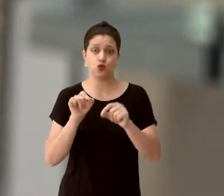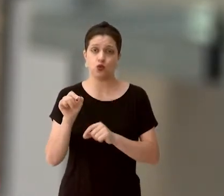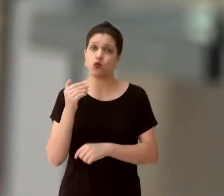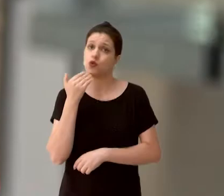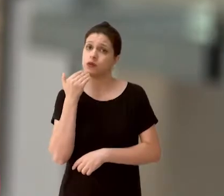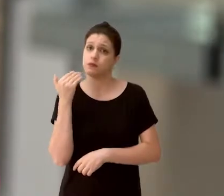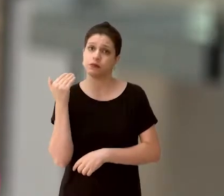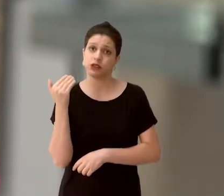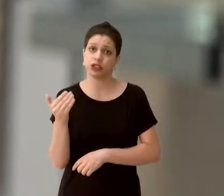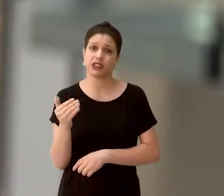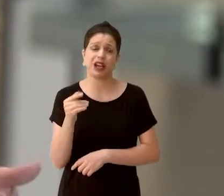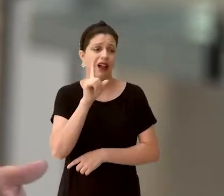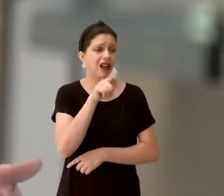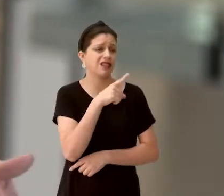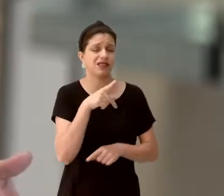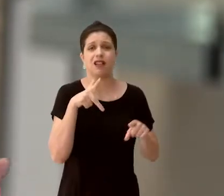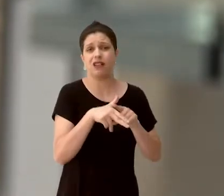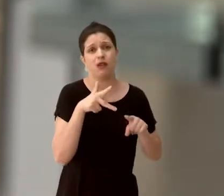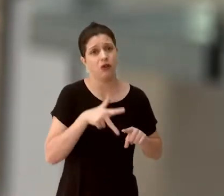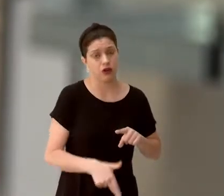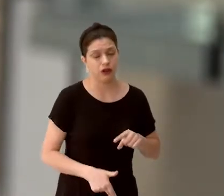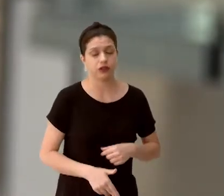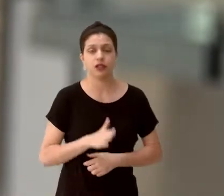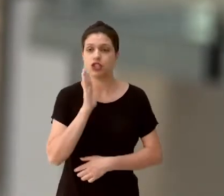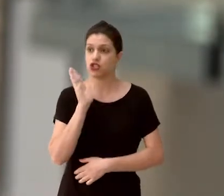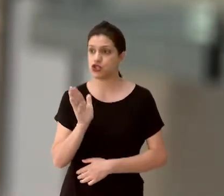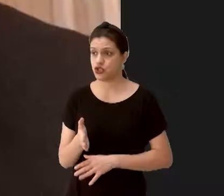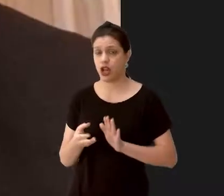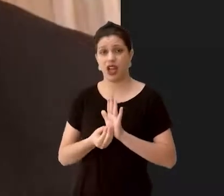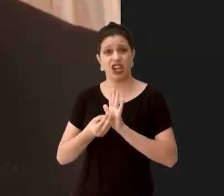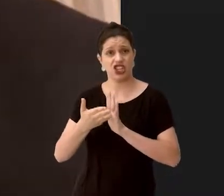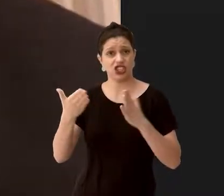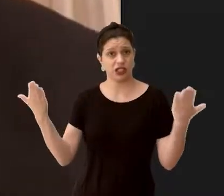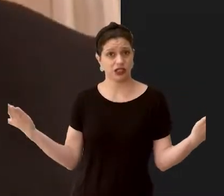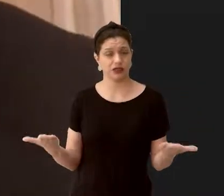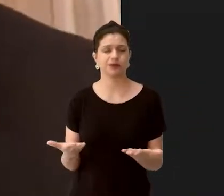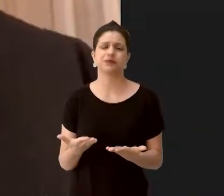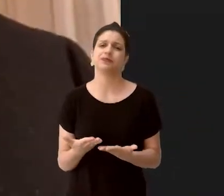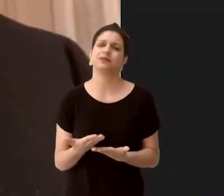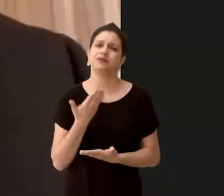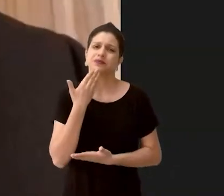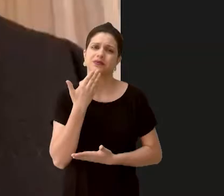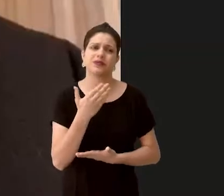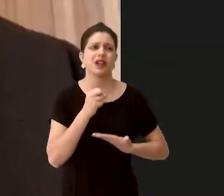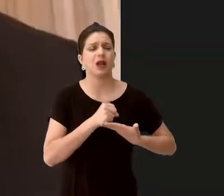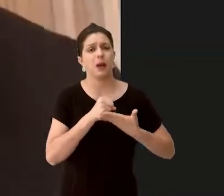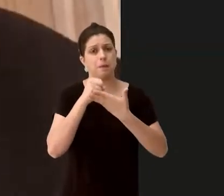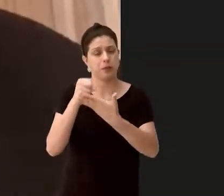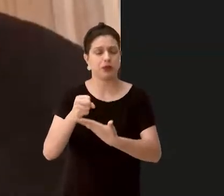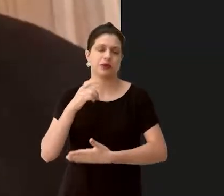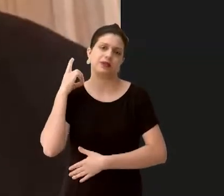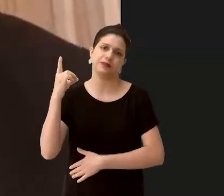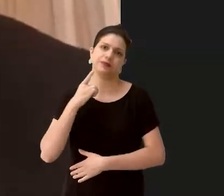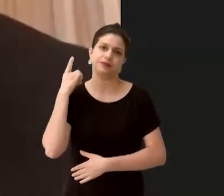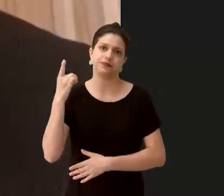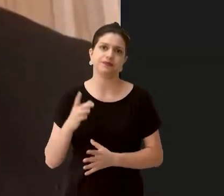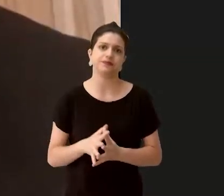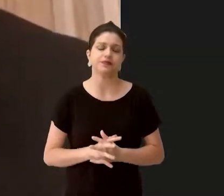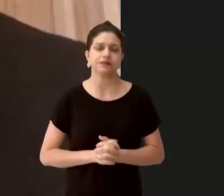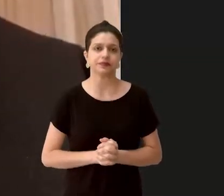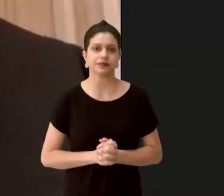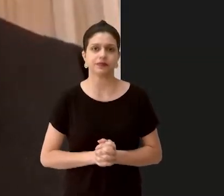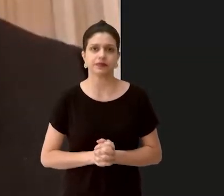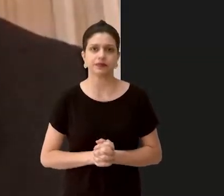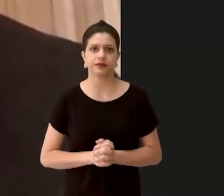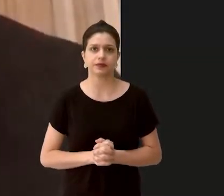suspensão dos cortes nas cidades em que atua. Eu já fiz uma indicação hoje e gostaria do apoio